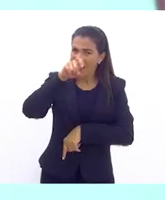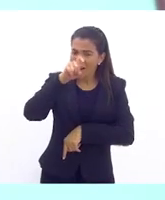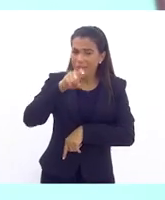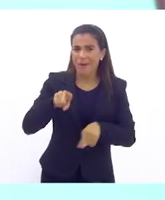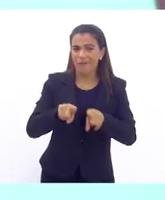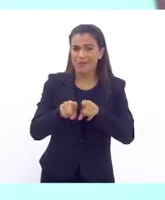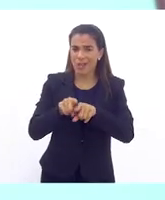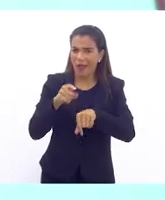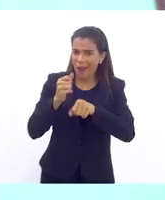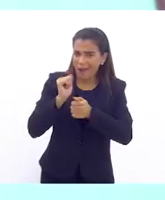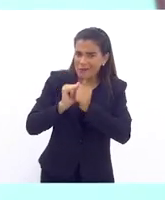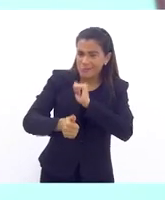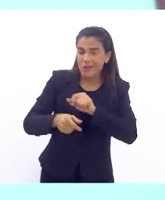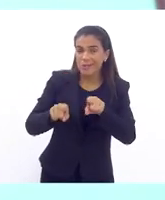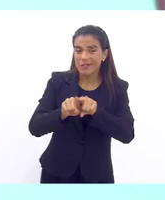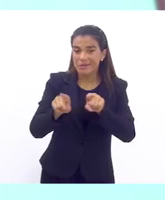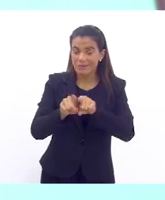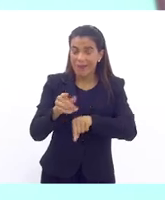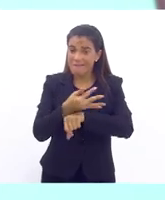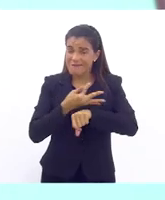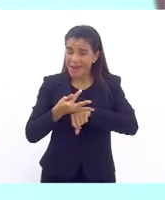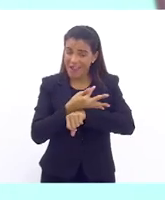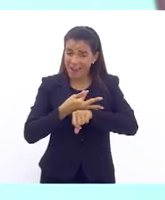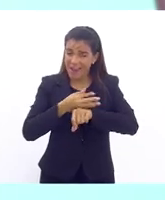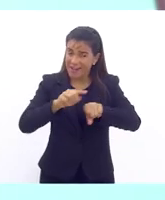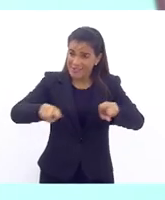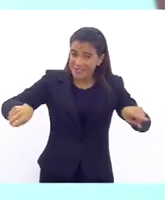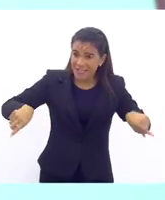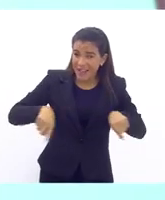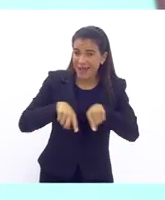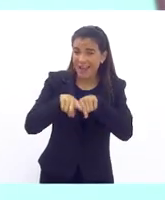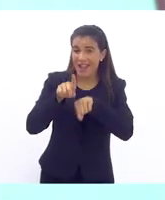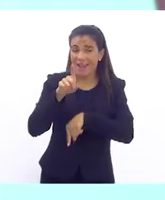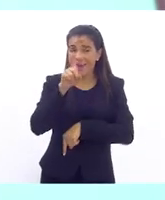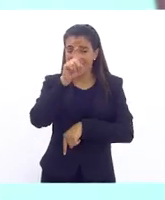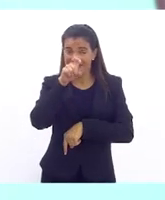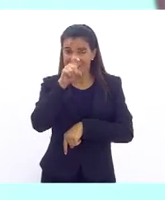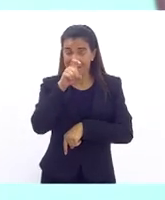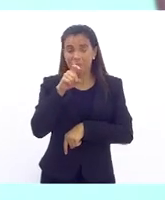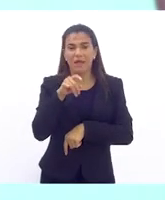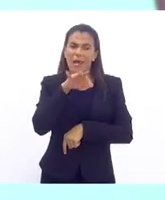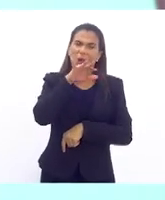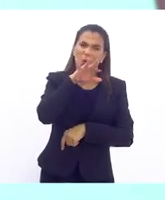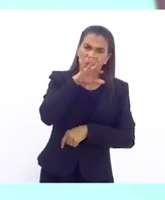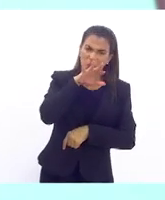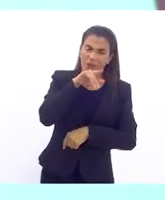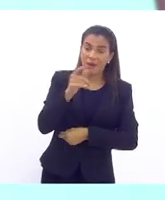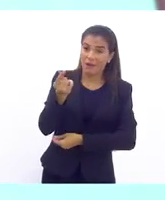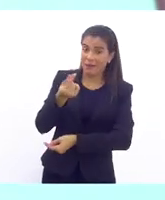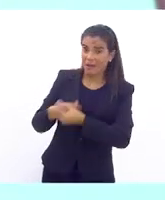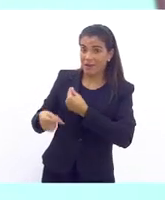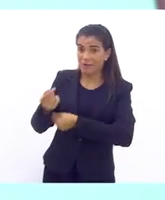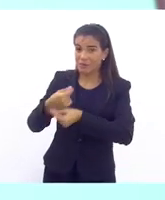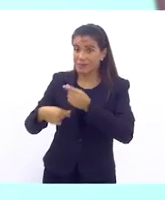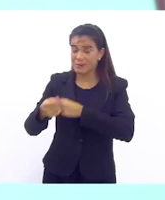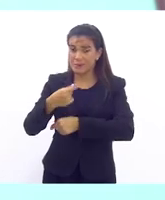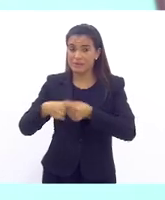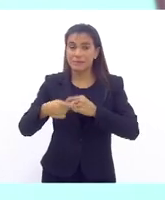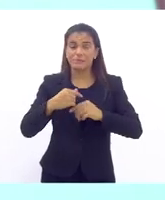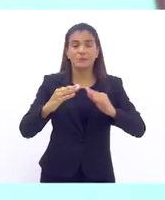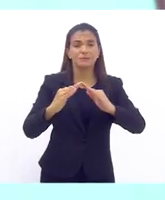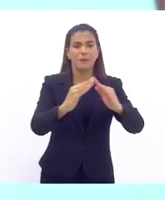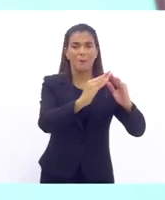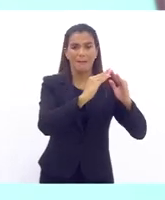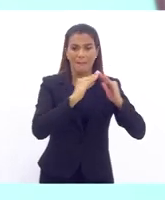praticou o esportes e e passava as férias em Lagoa de Araruama Então isso é muito ruim economicamente para aquelas pra aquela cidade que